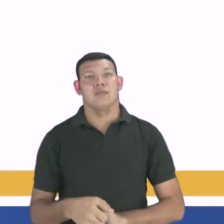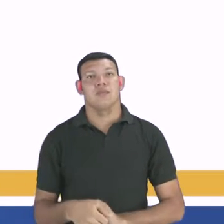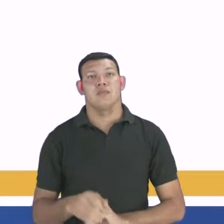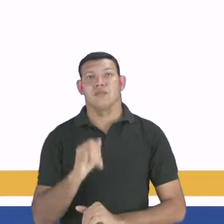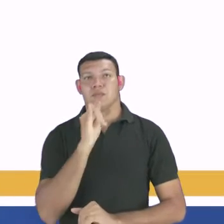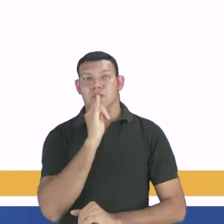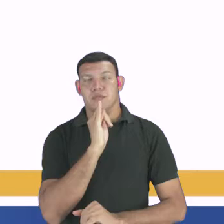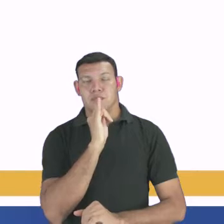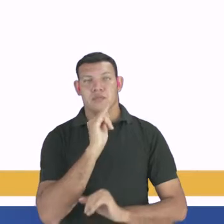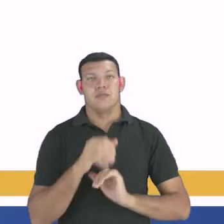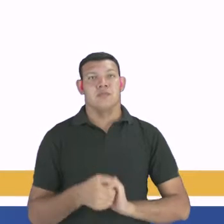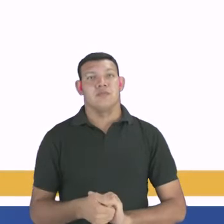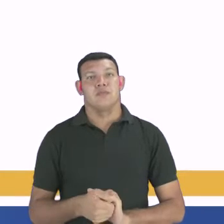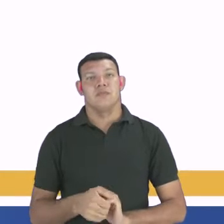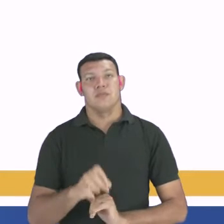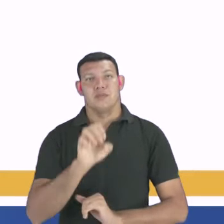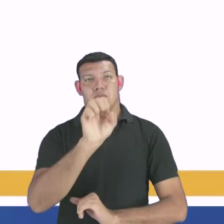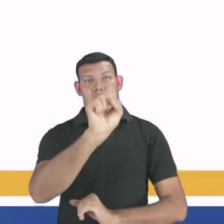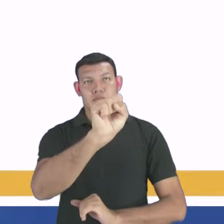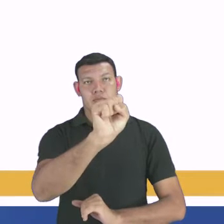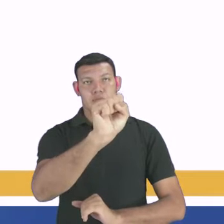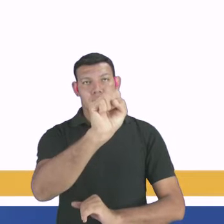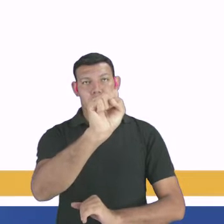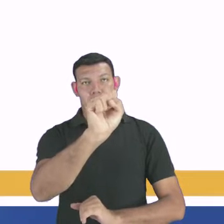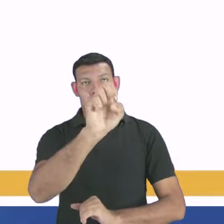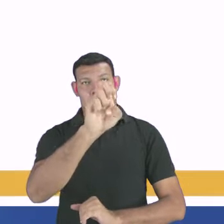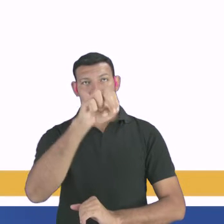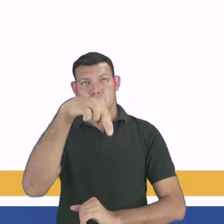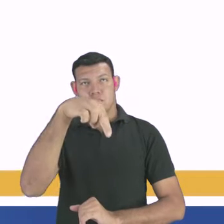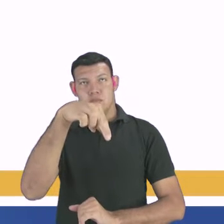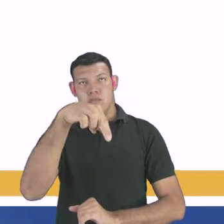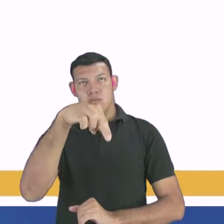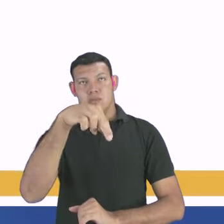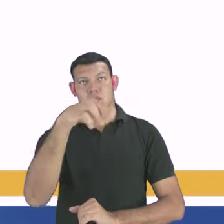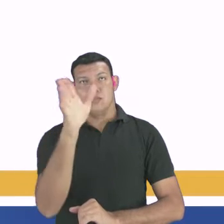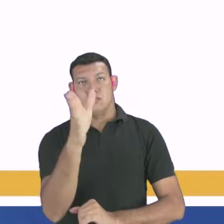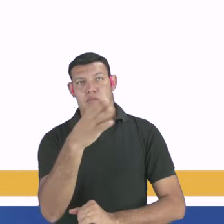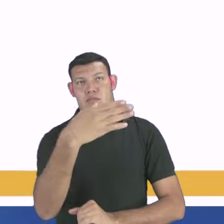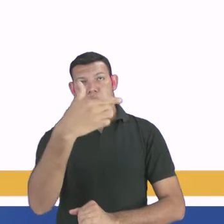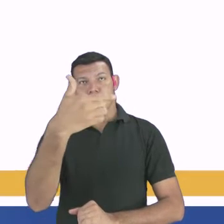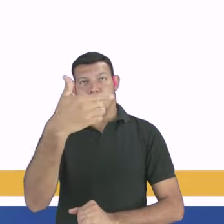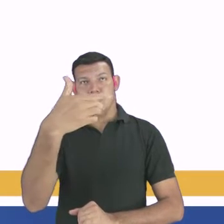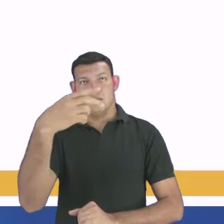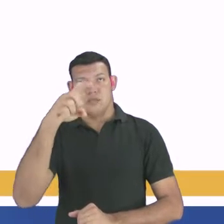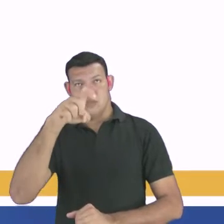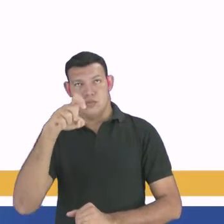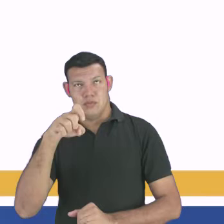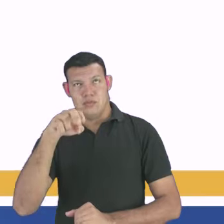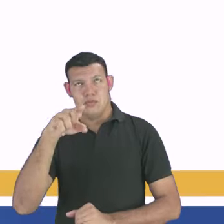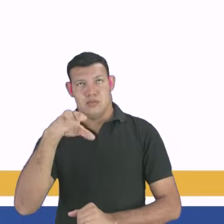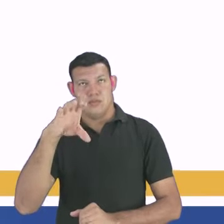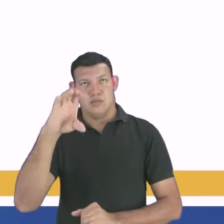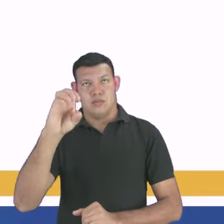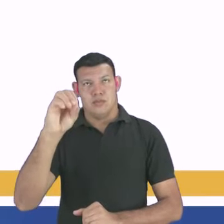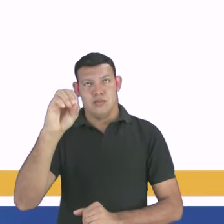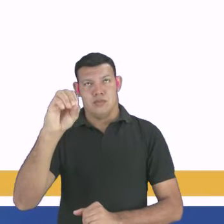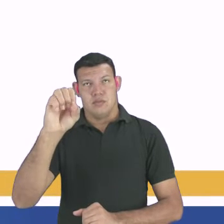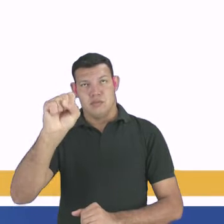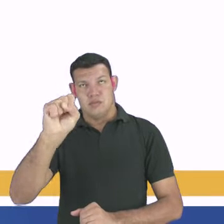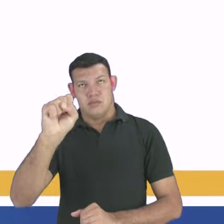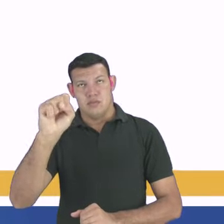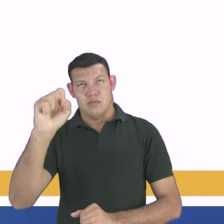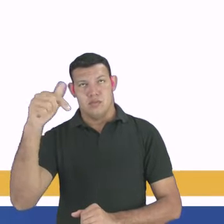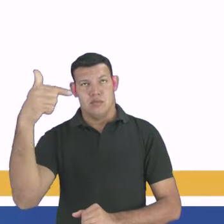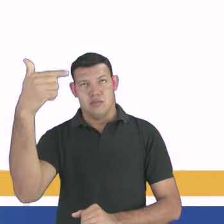que nós temos seno de 2x = cosseno ao quadrado de X então